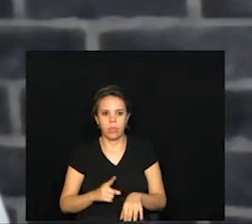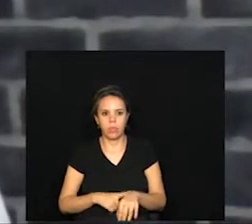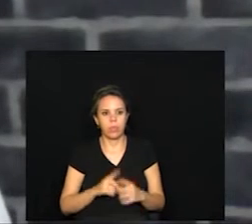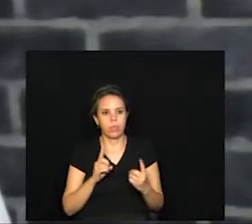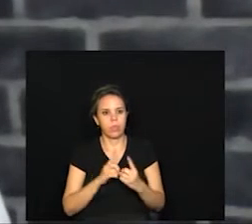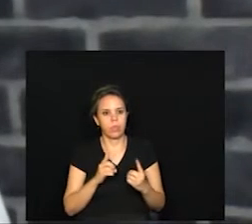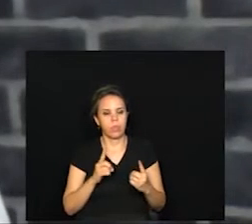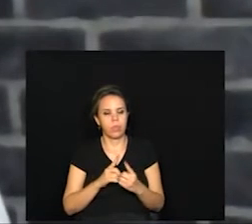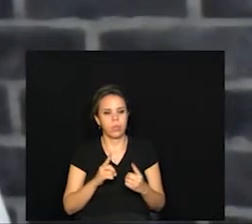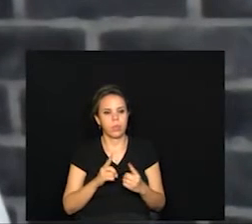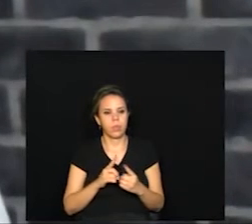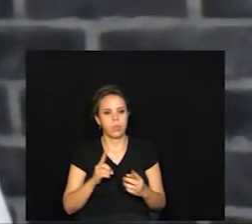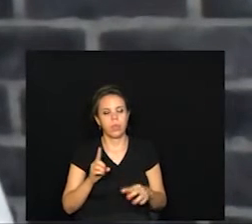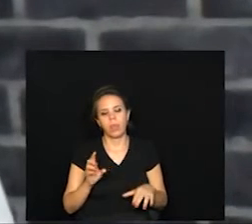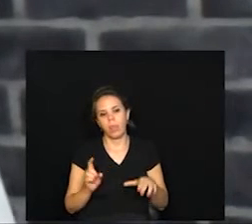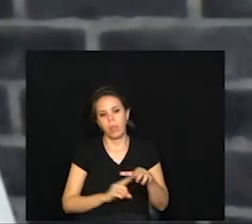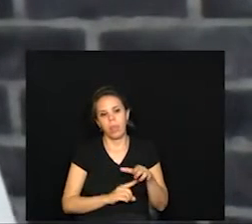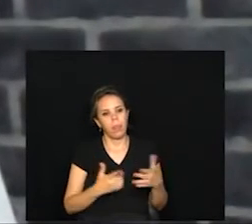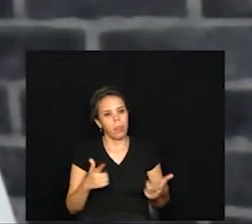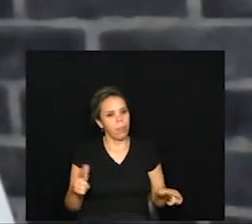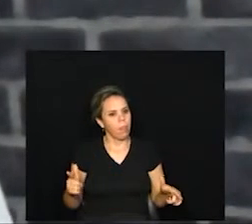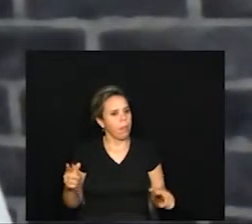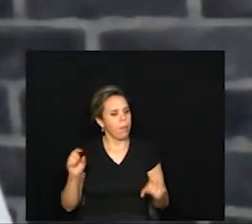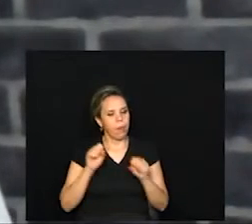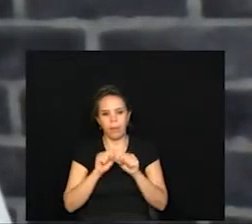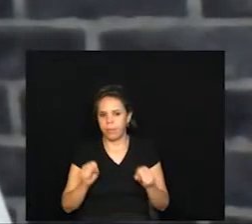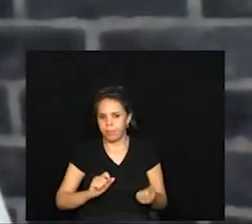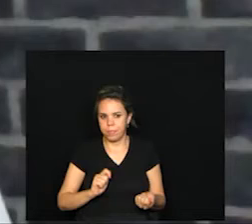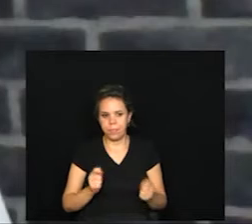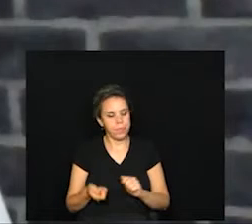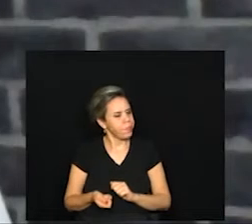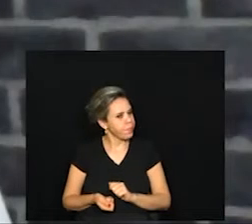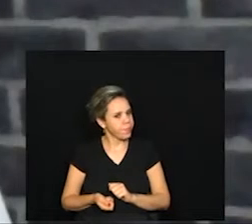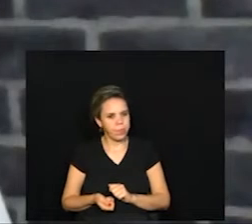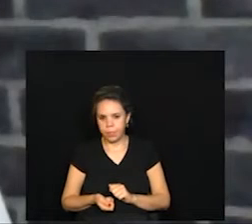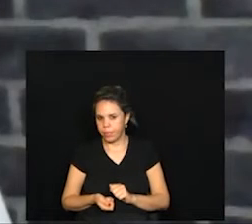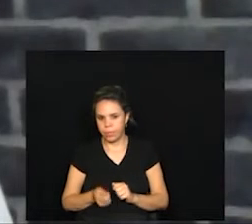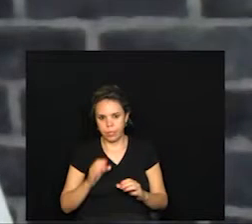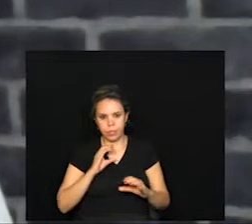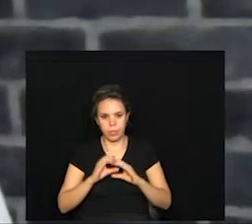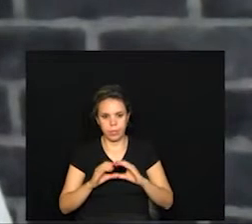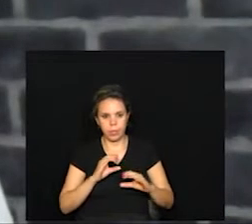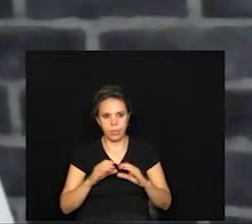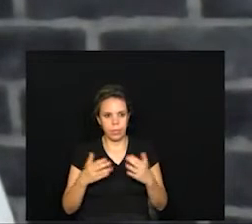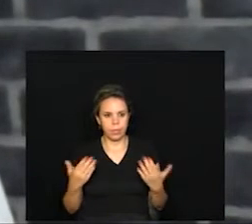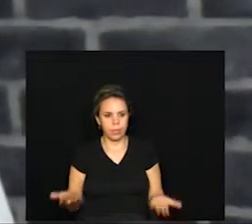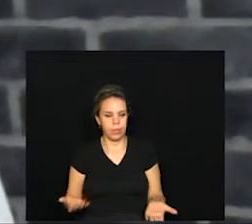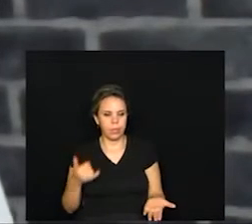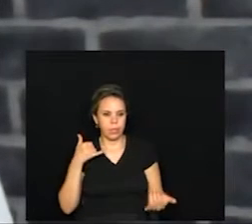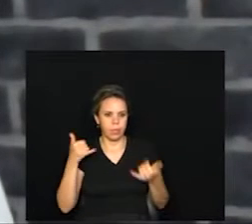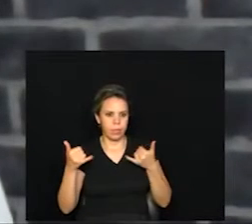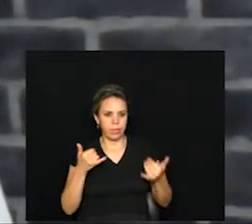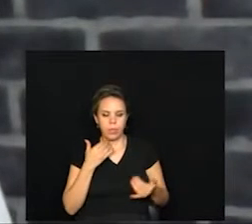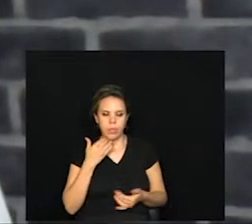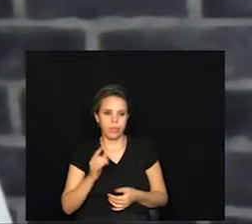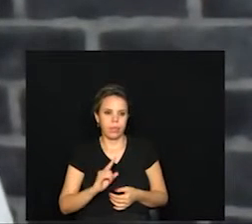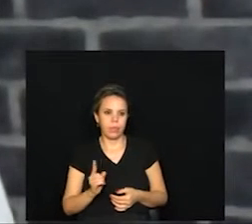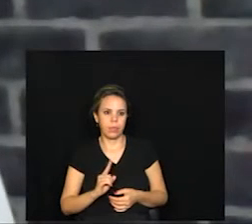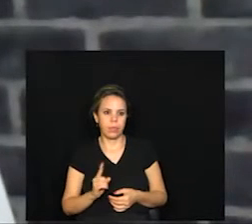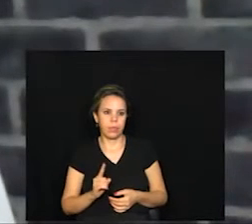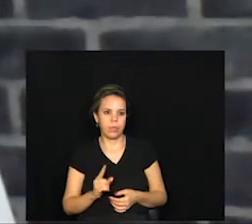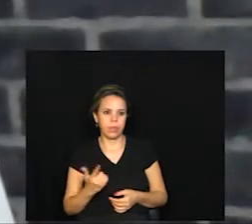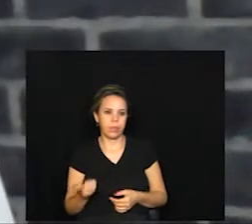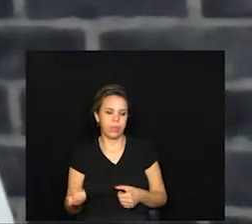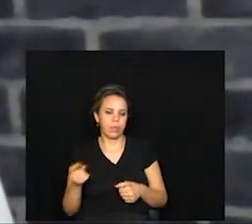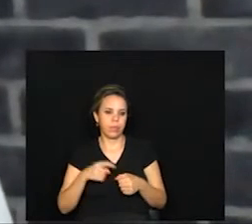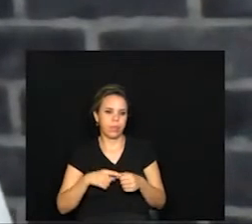atender aquele consumidor, não tinha um sistema adequado de comunicação, né? O telefone não funciona, não tem